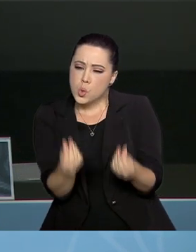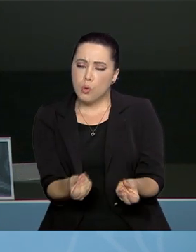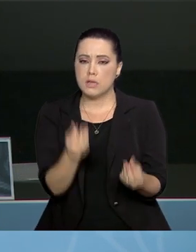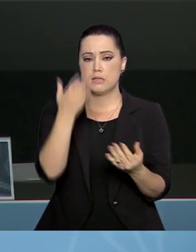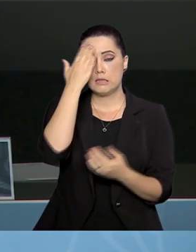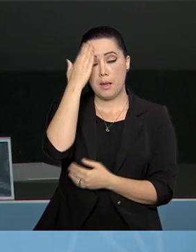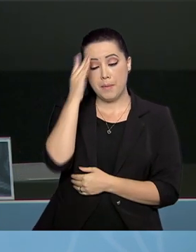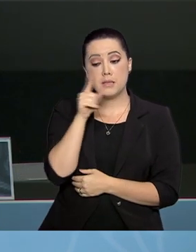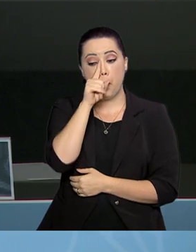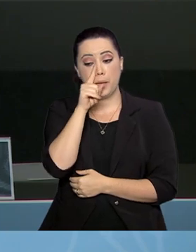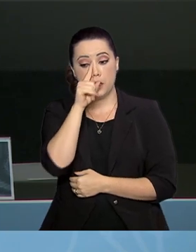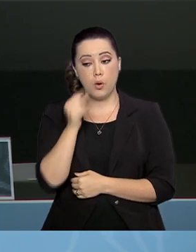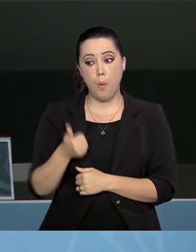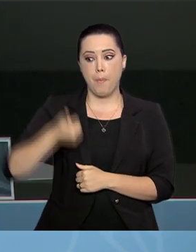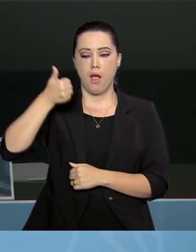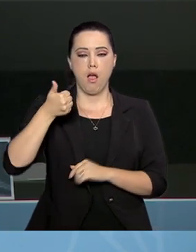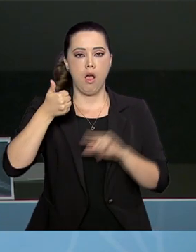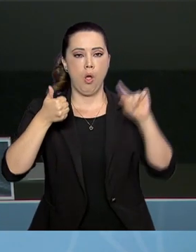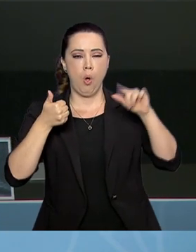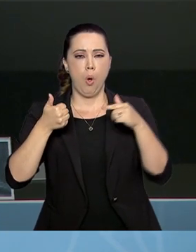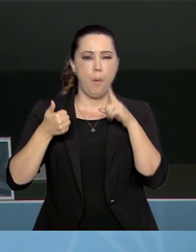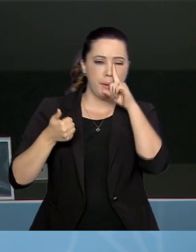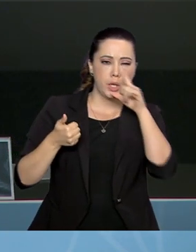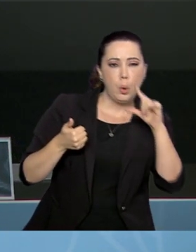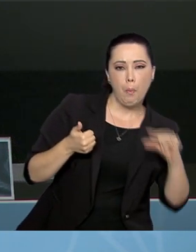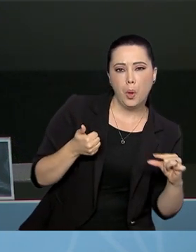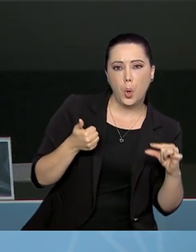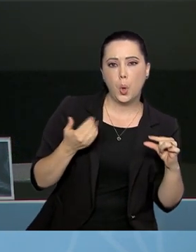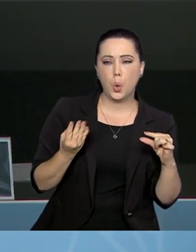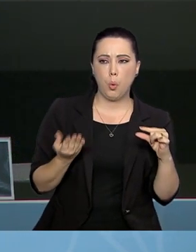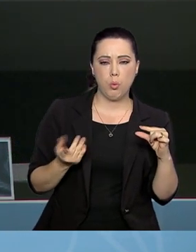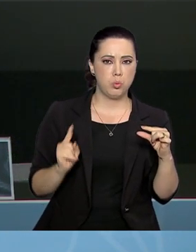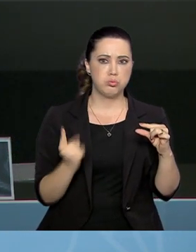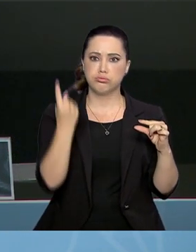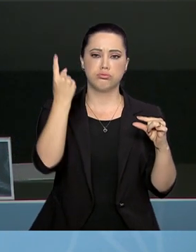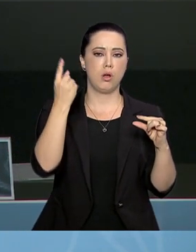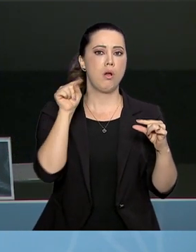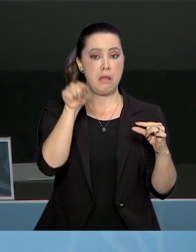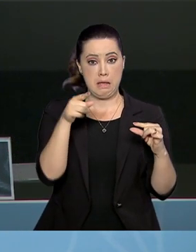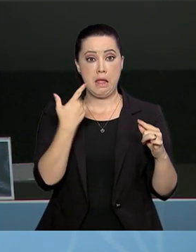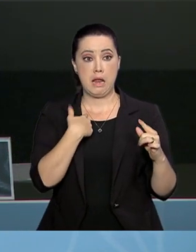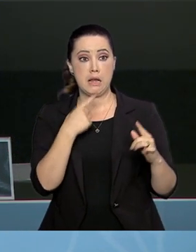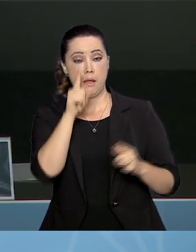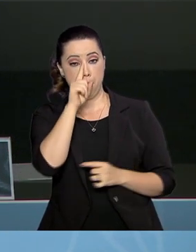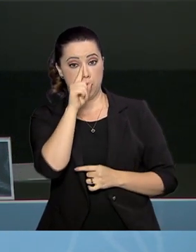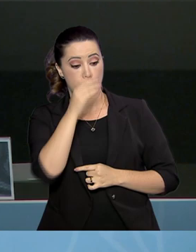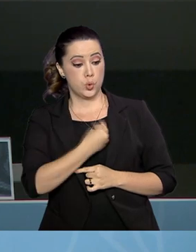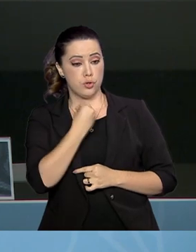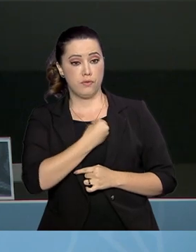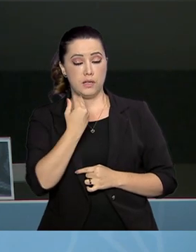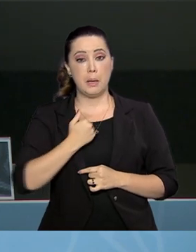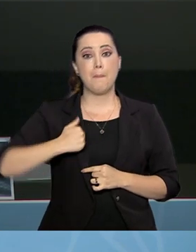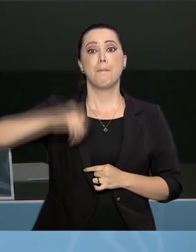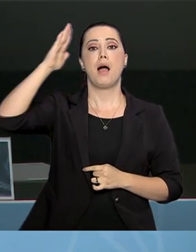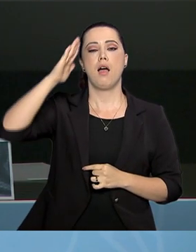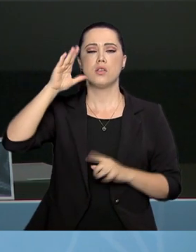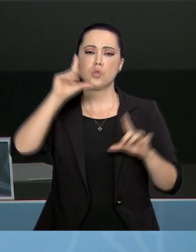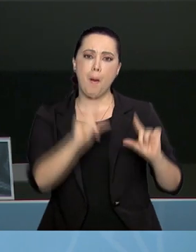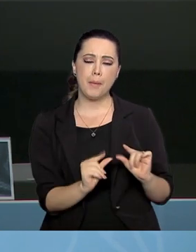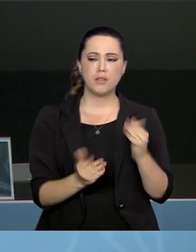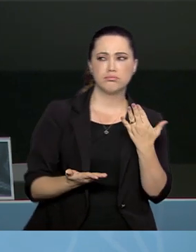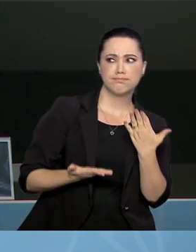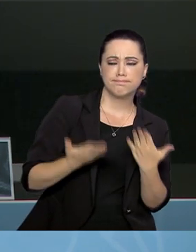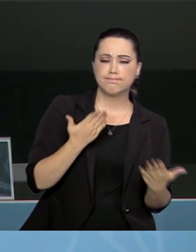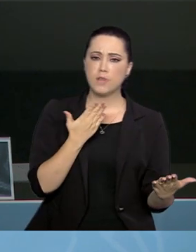ameaça é mais forte, qual agressão é iminente, qual ameaça é mais forte, não só